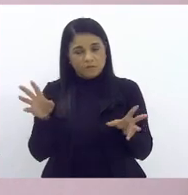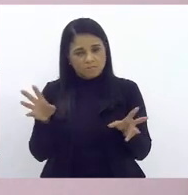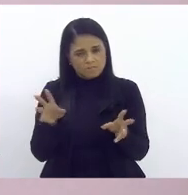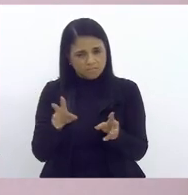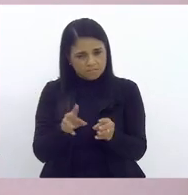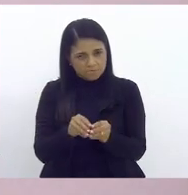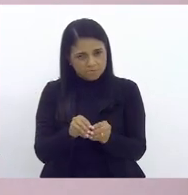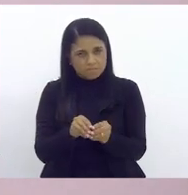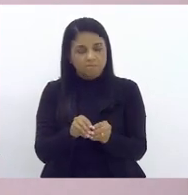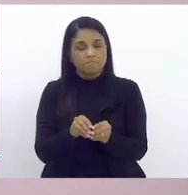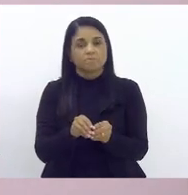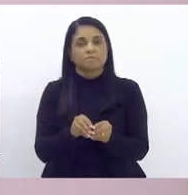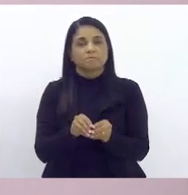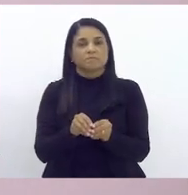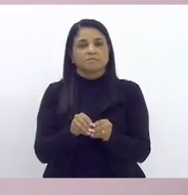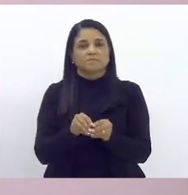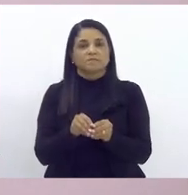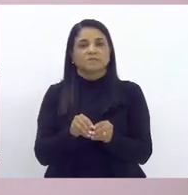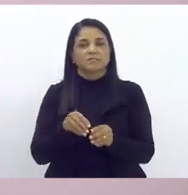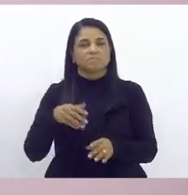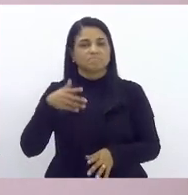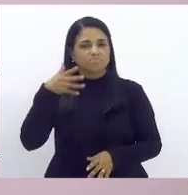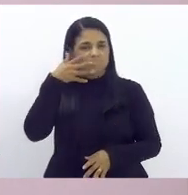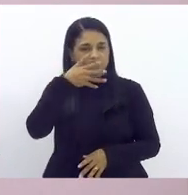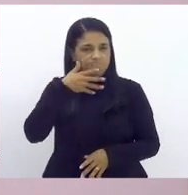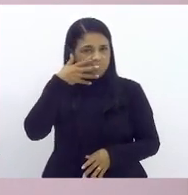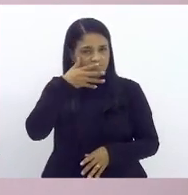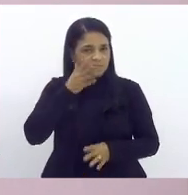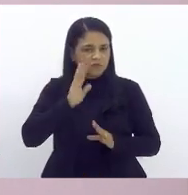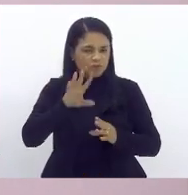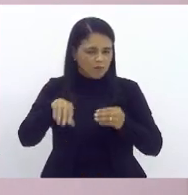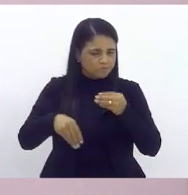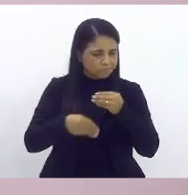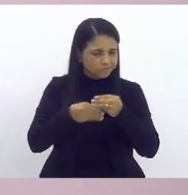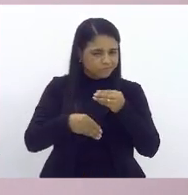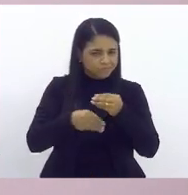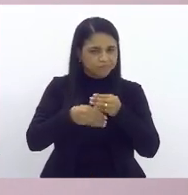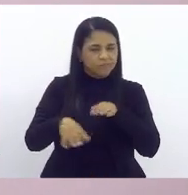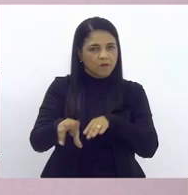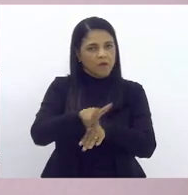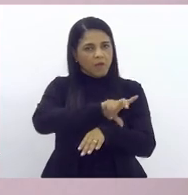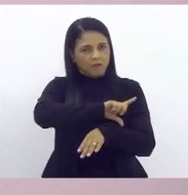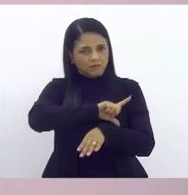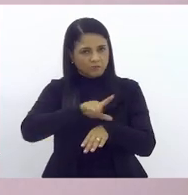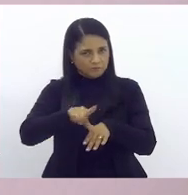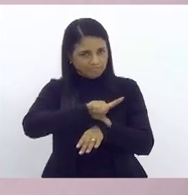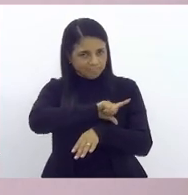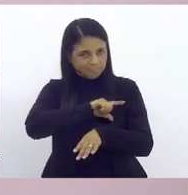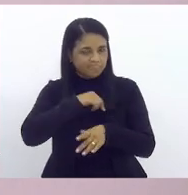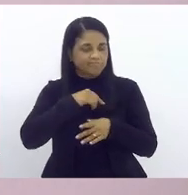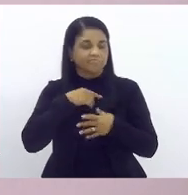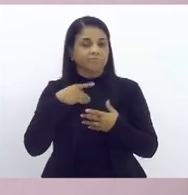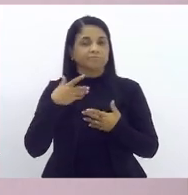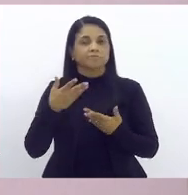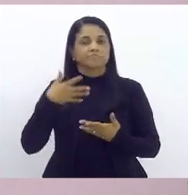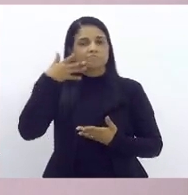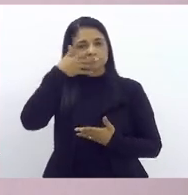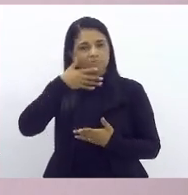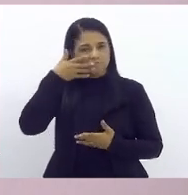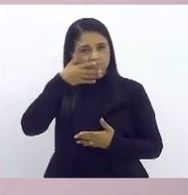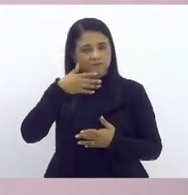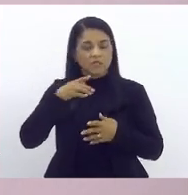nas minhas considerações, porque corroboro com todas as falas que já me antecederam, quero dizer que esse é o momento da